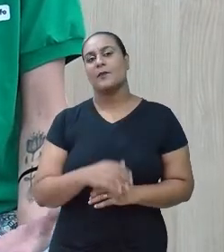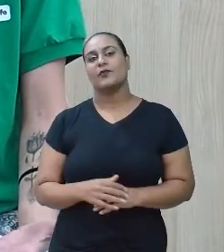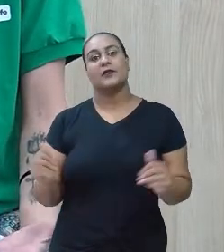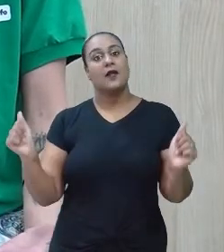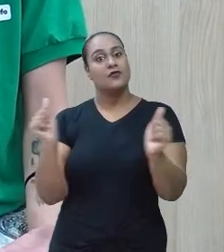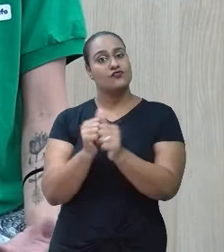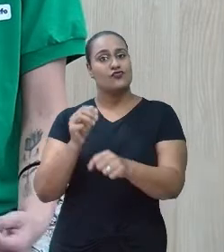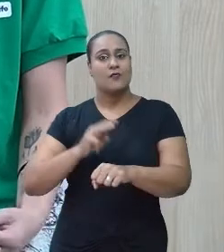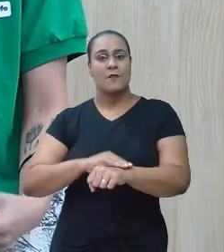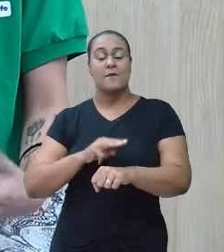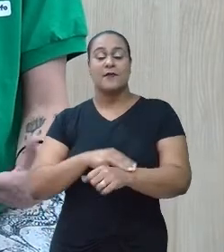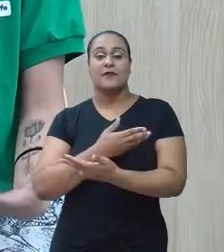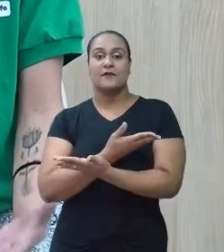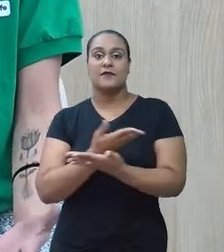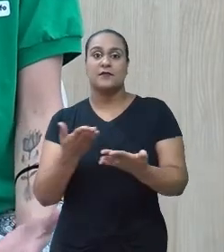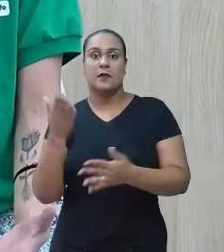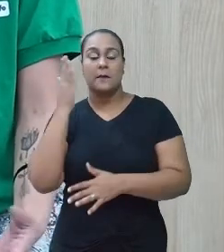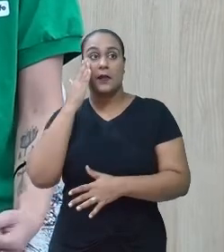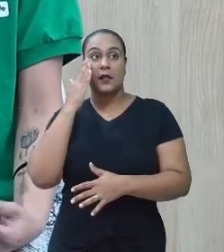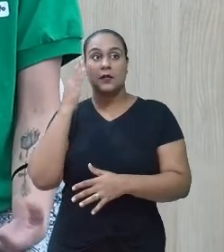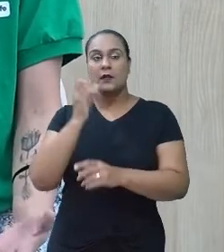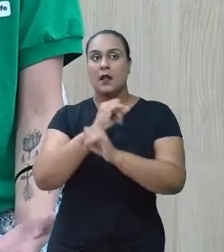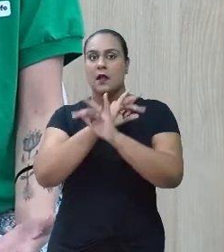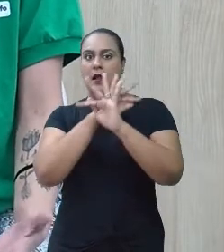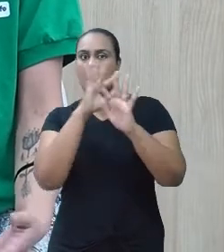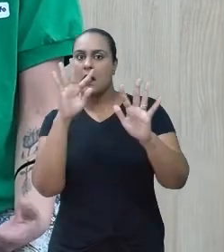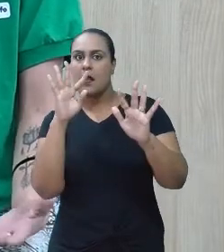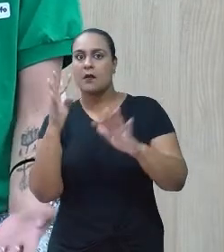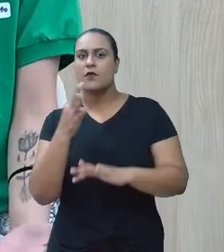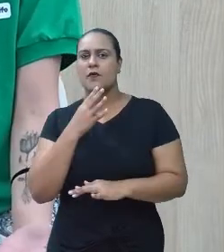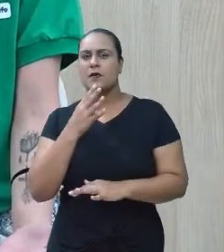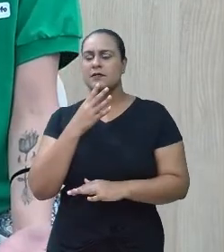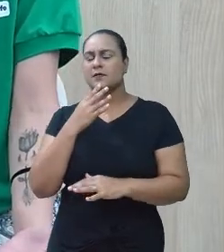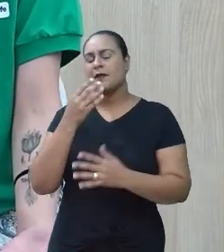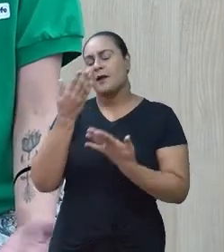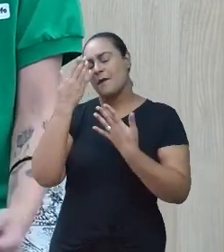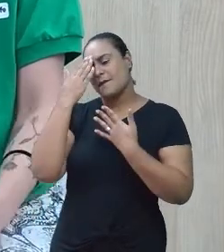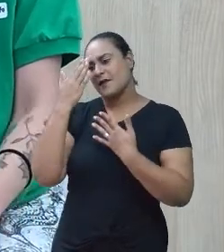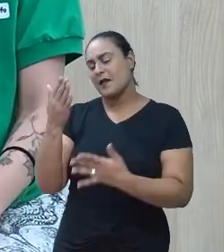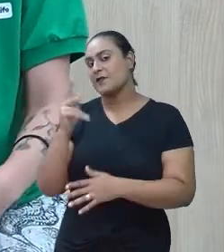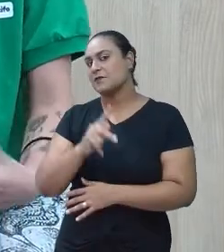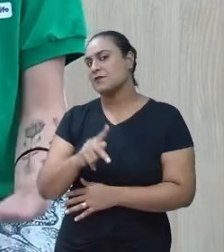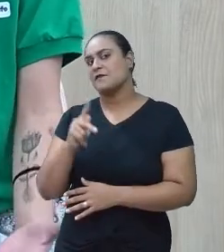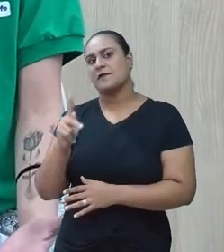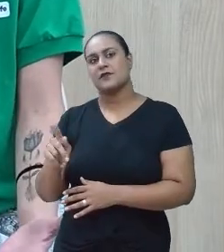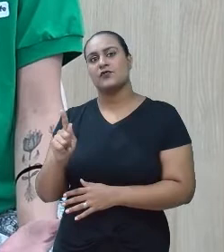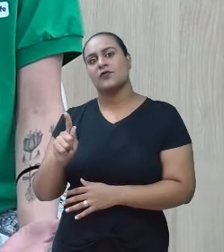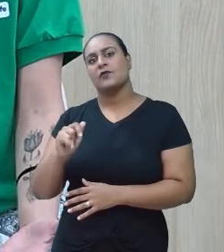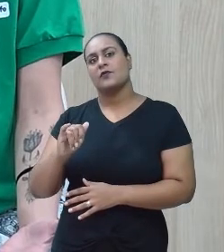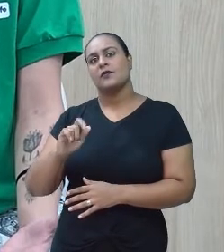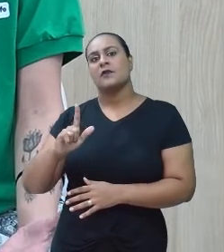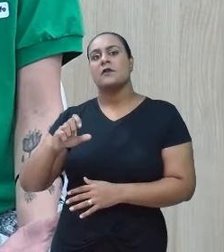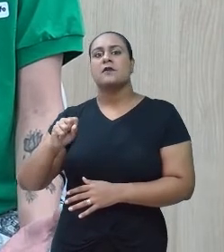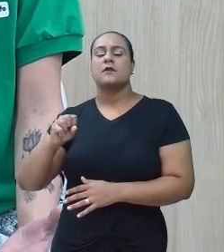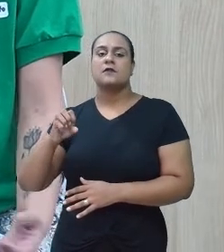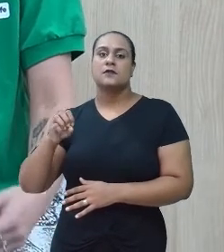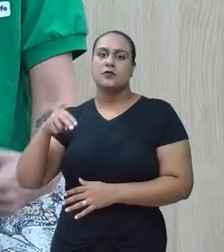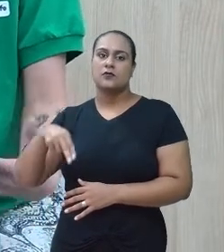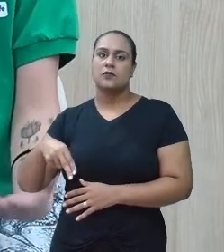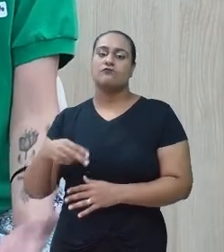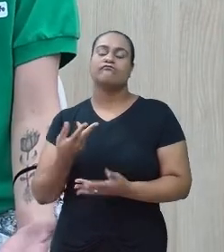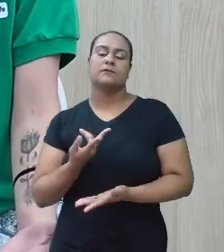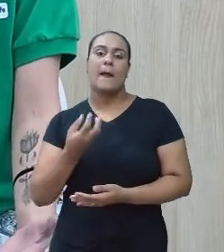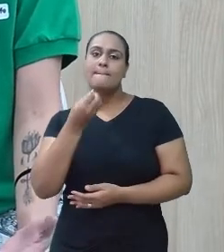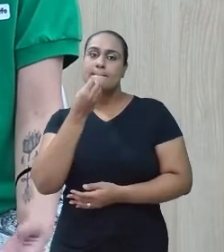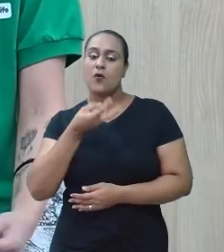momento aqui com vocês para entender melhor, conhecer melhor. Obrigada, professor Gilson, é sempre muito bom estar aqui junto com você,